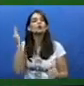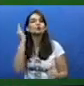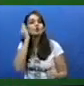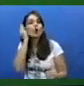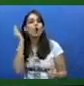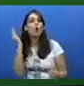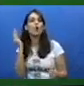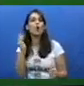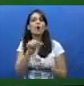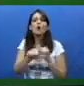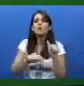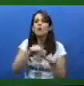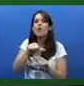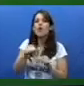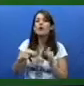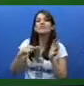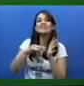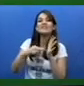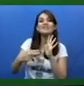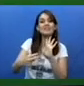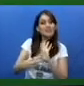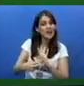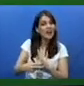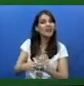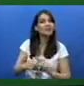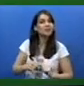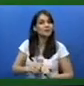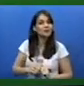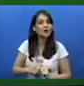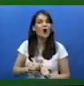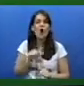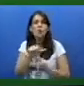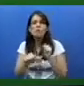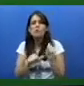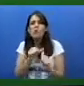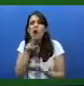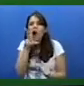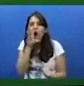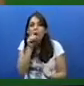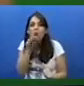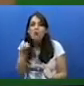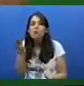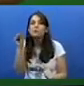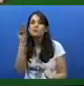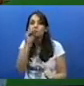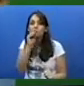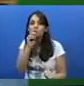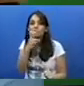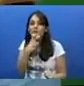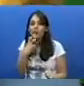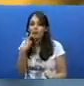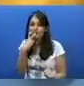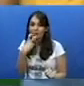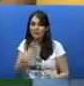muda a pronúncia. E às vezes muda até o significado da palavrinha, como nós vamos ver daqui a